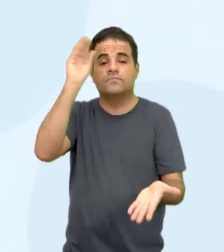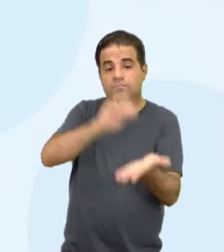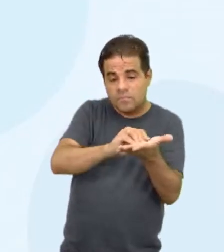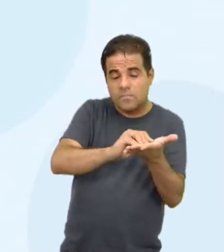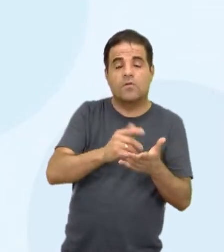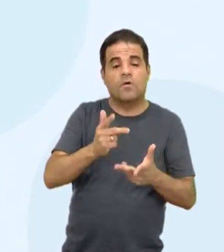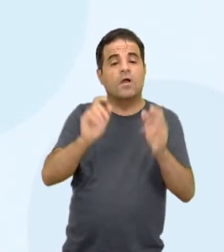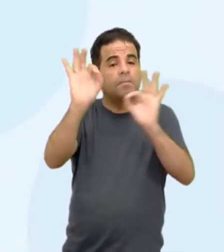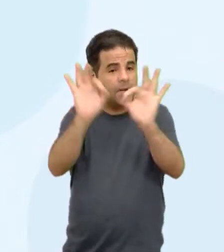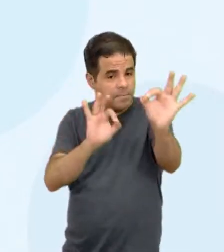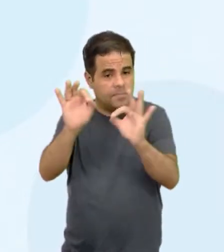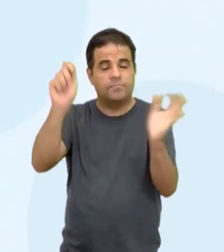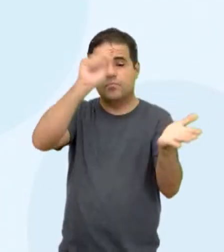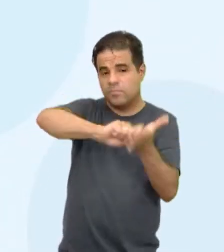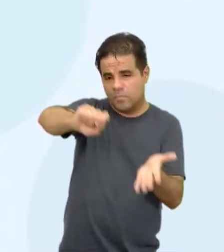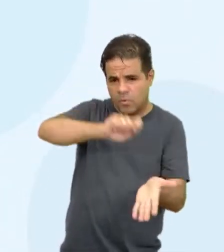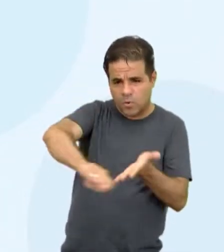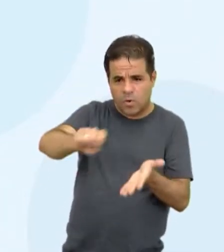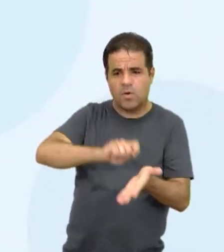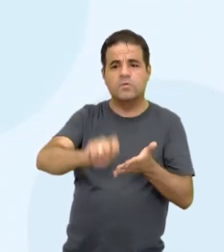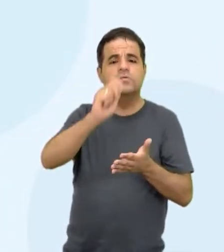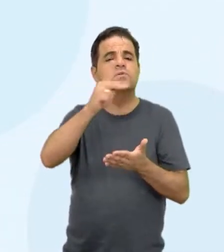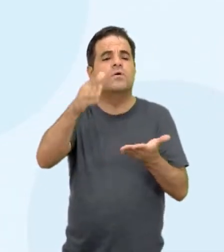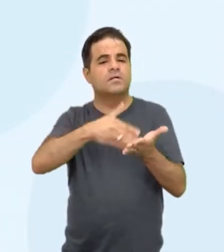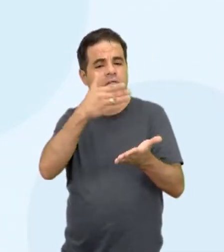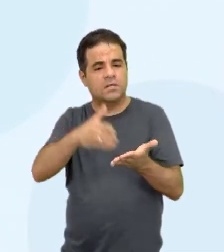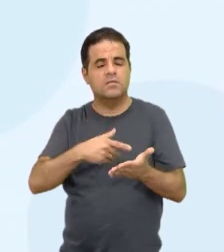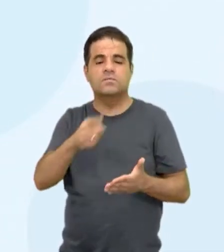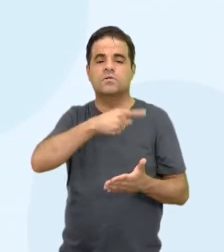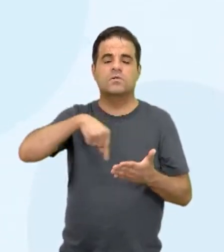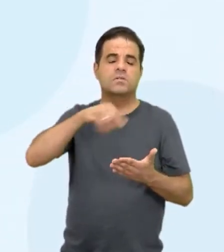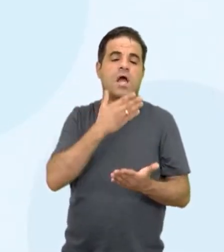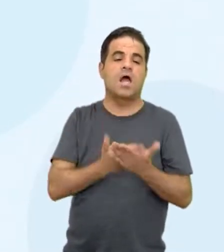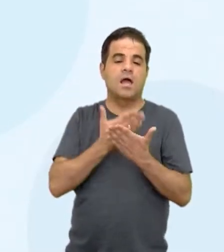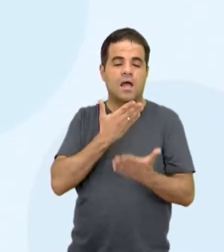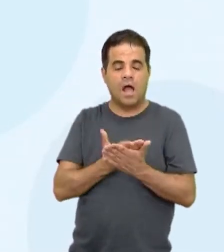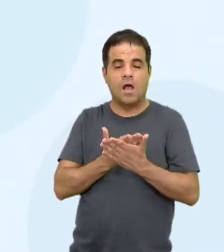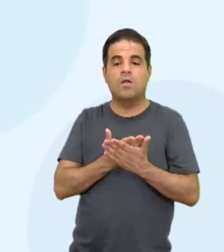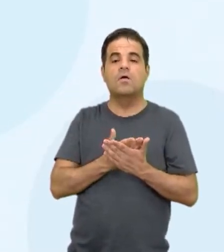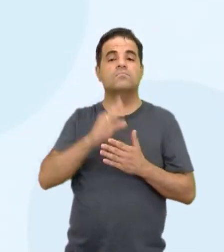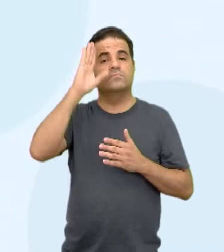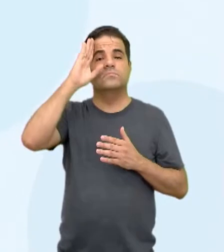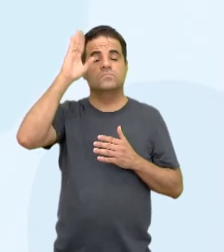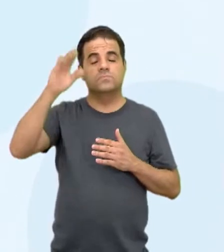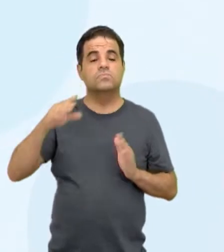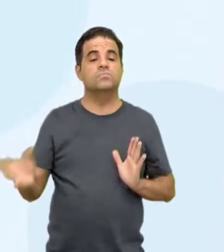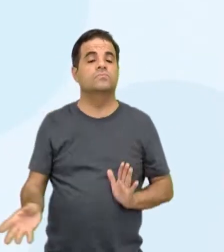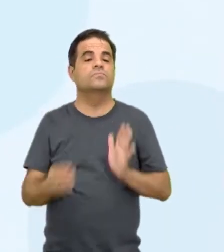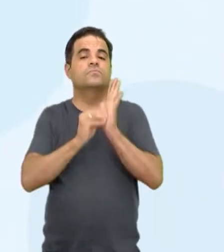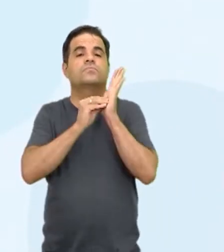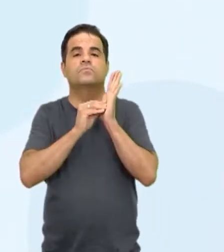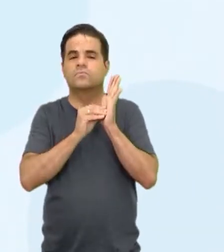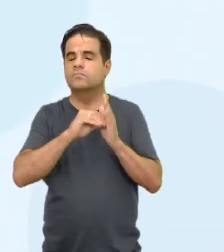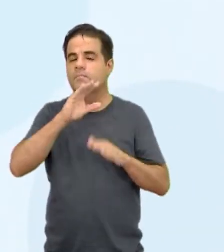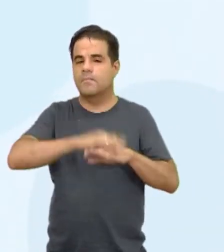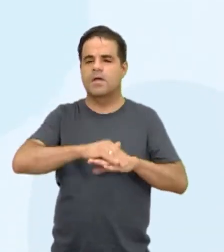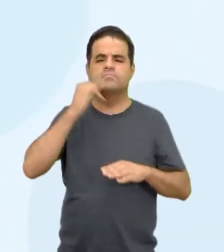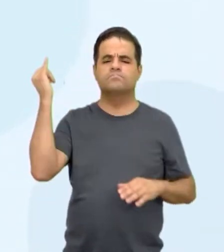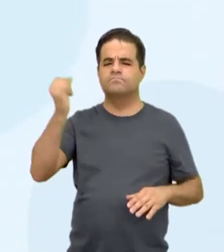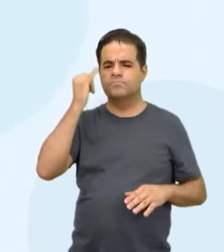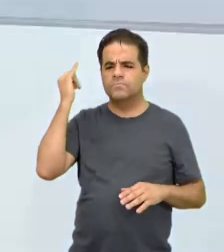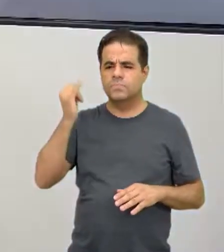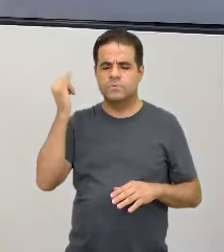aí, façam, né, as anotações aí no seu caderno da nossa aula, né, principalmente aí dos pontos mais